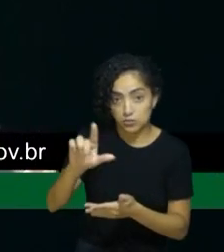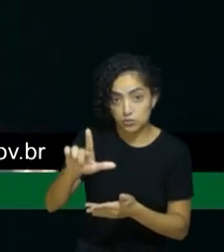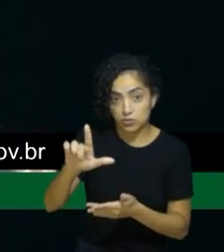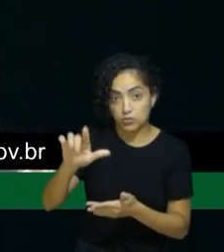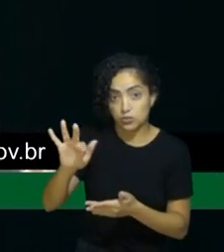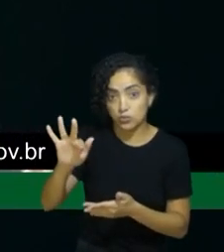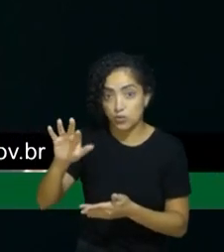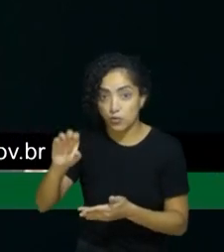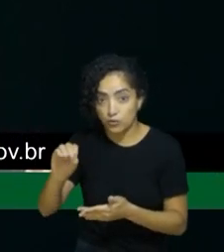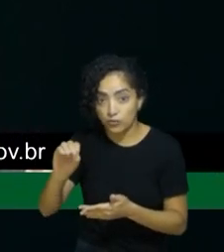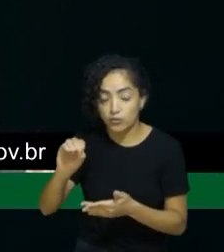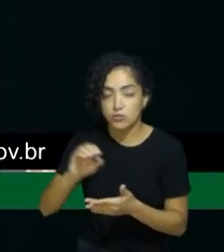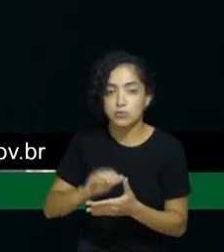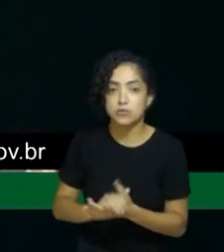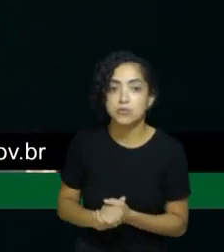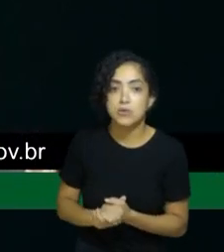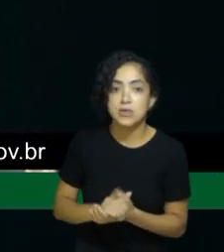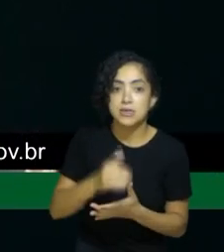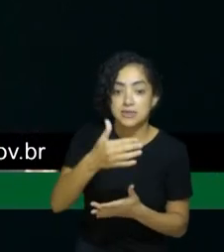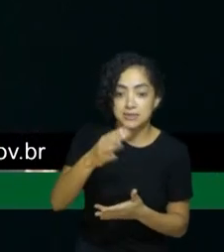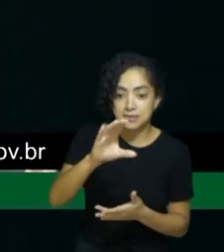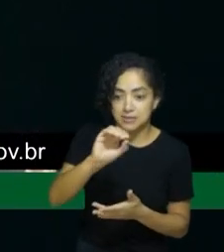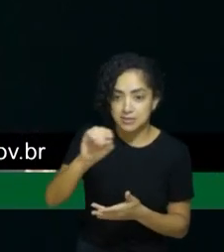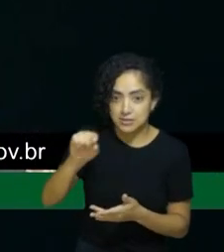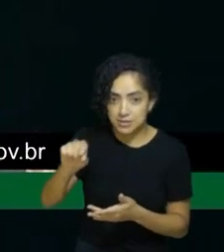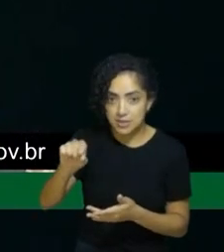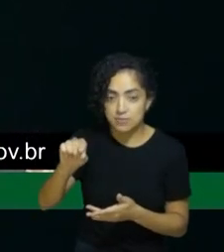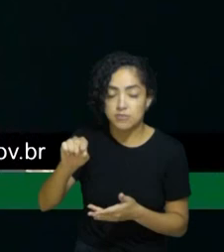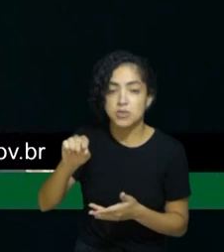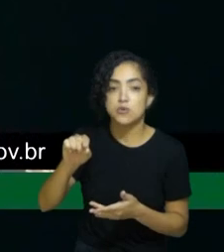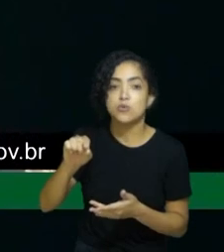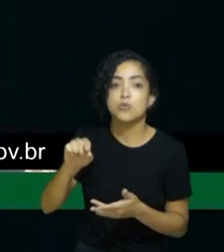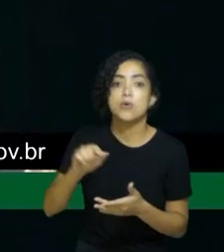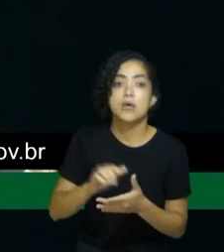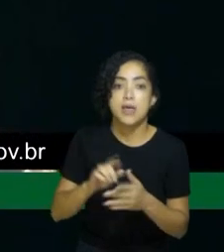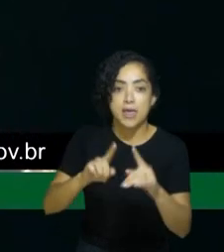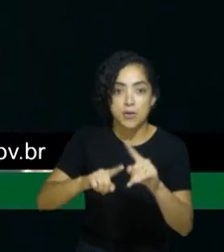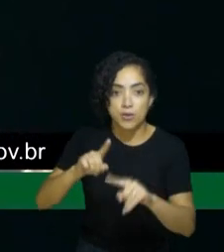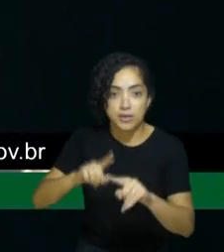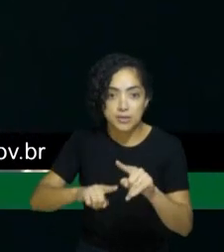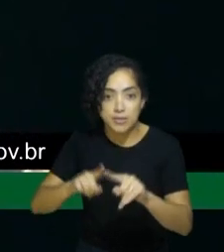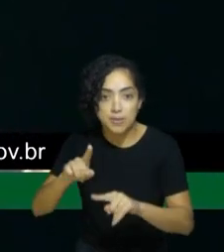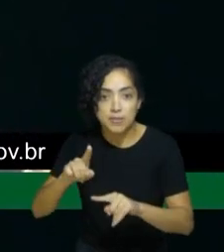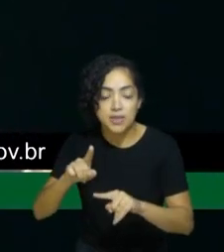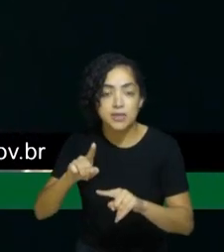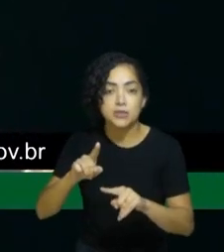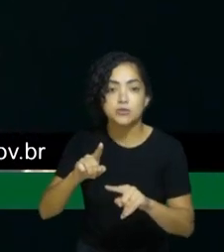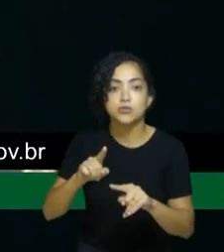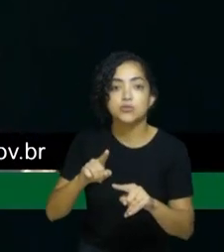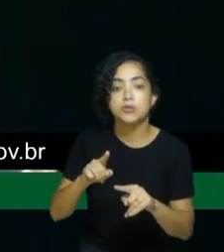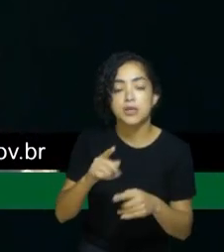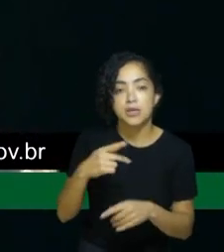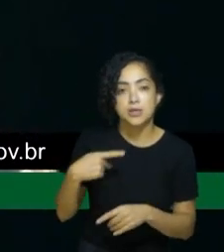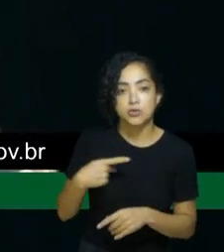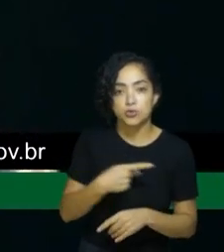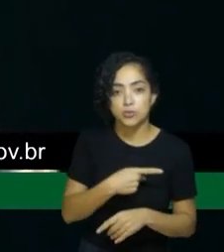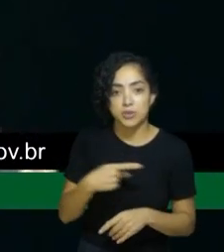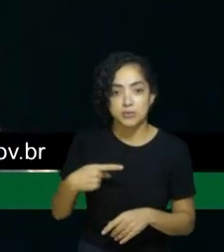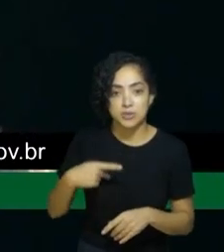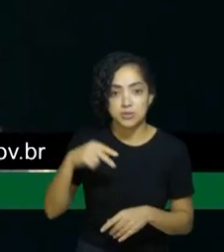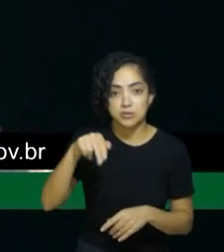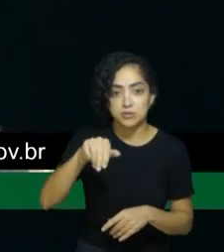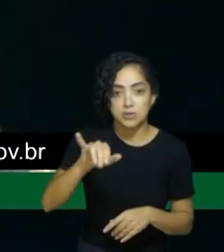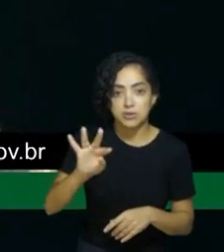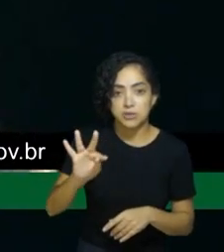pastor nton pastor nirton dos Santos é um equipamento público que leva o nome do saudoso pastor nirton dos Santos